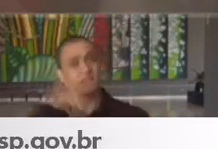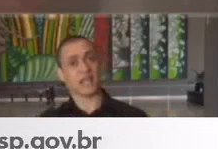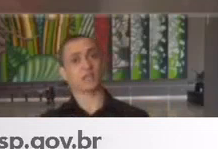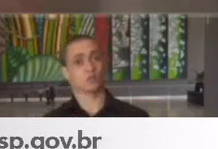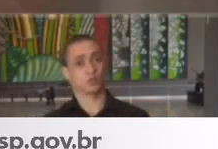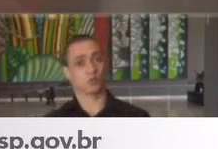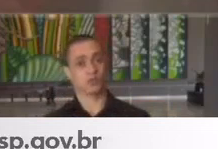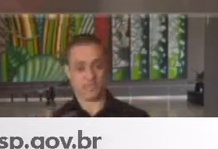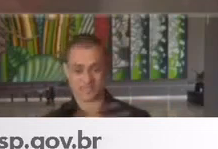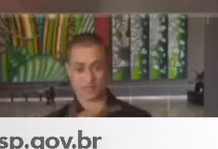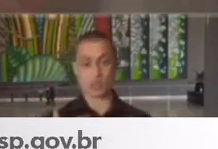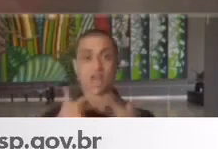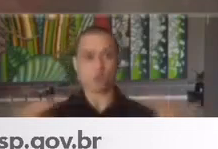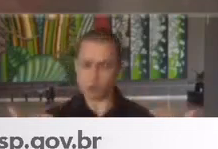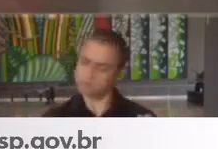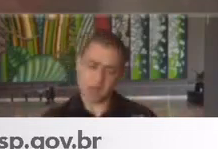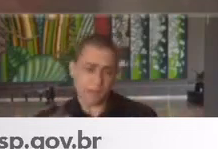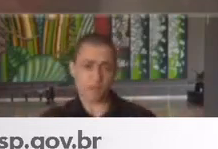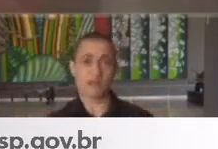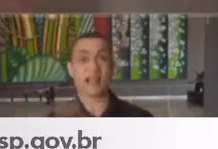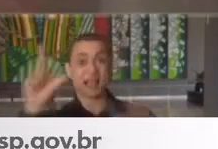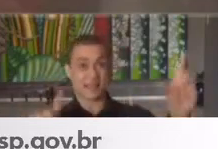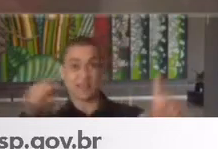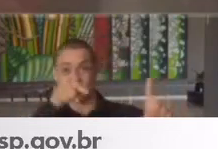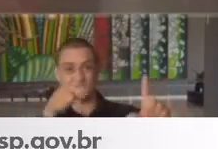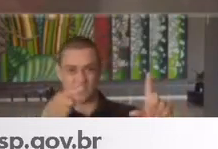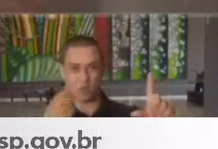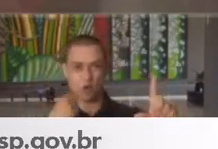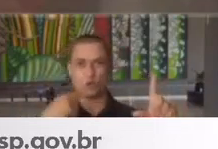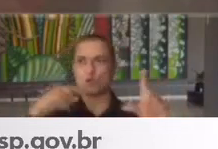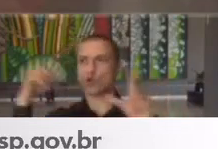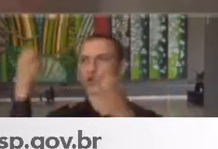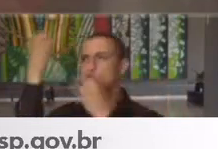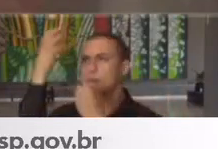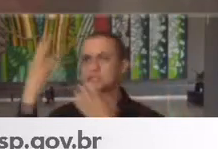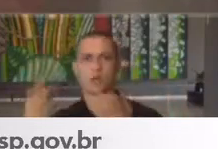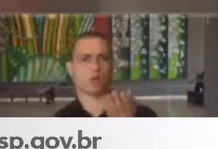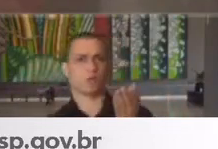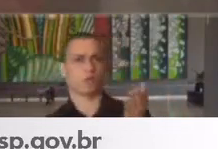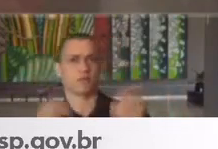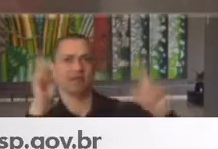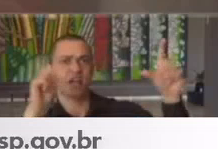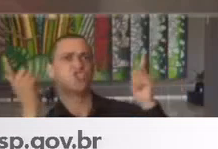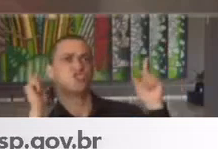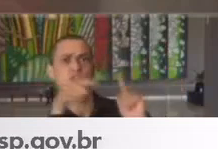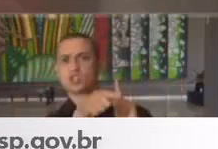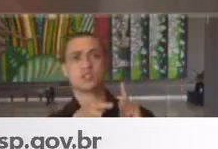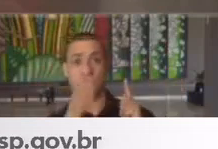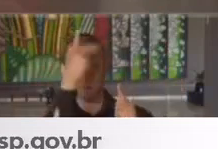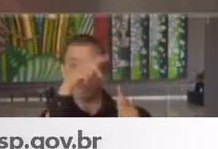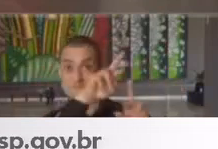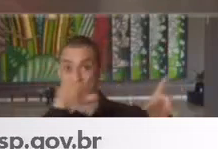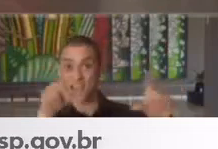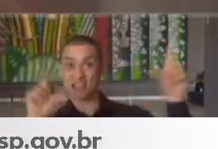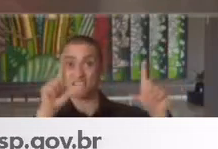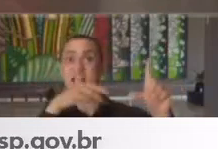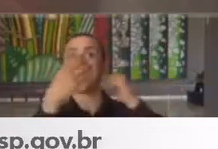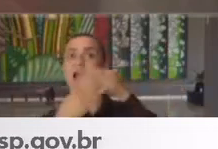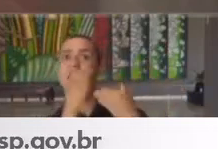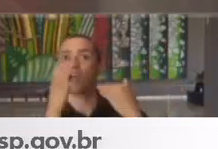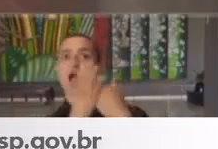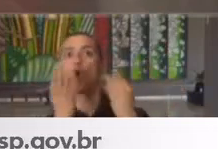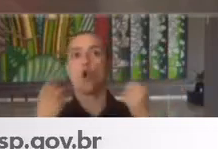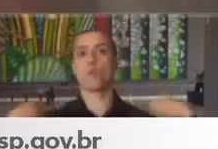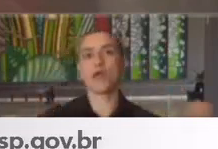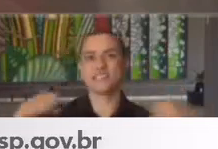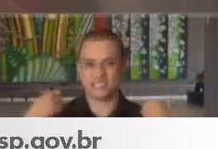hábitos saudáveis, utilize a televisão, vários meios de comunicação de TV estão ensinando, orientando exercícios,